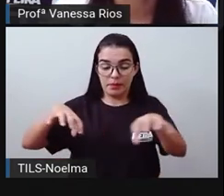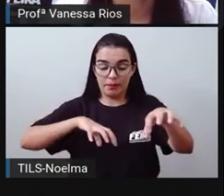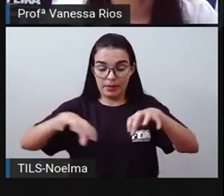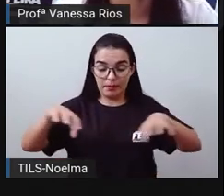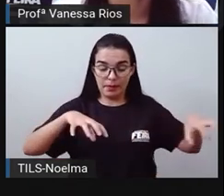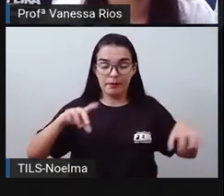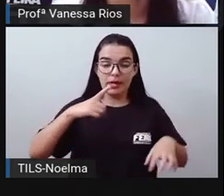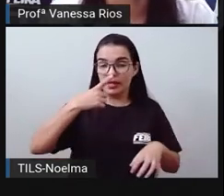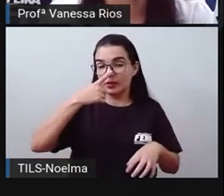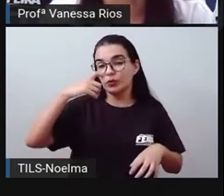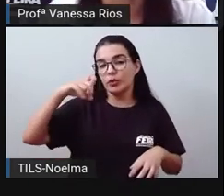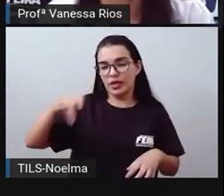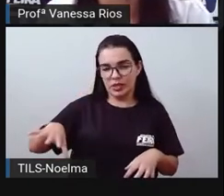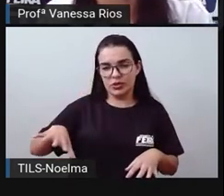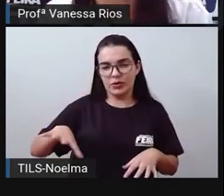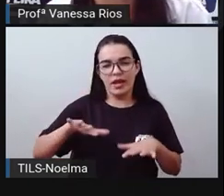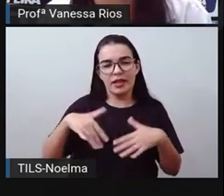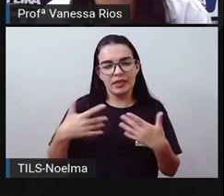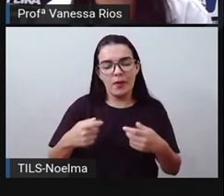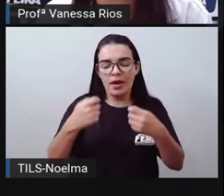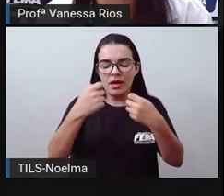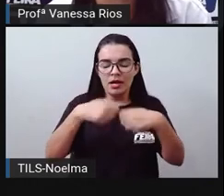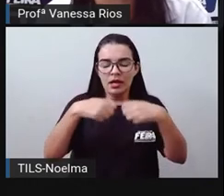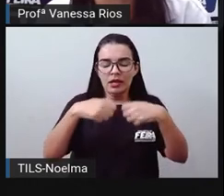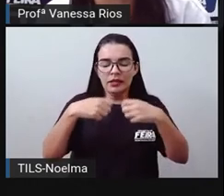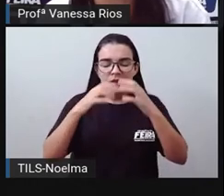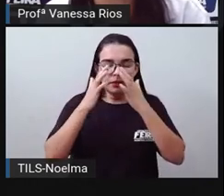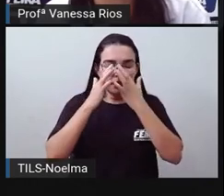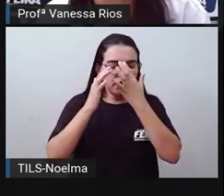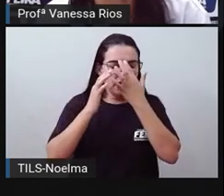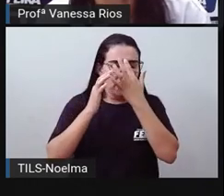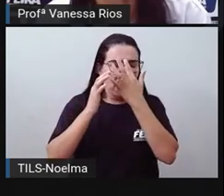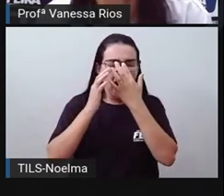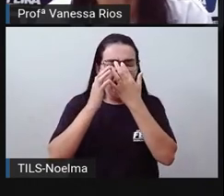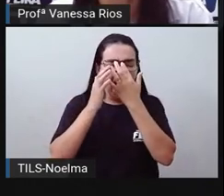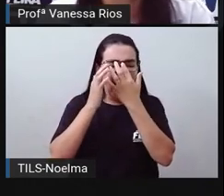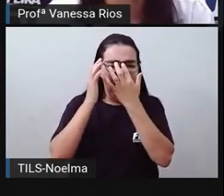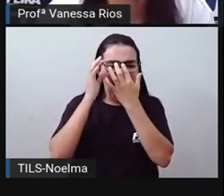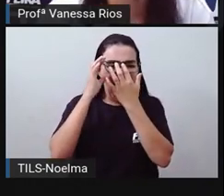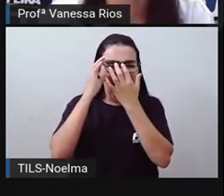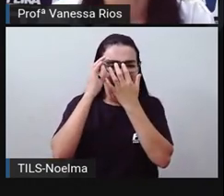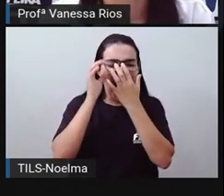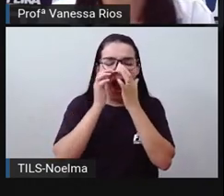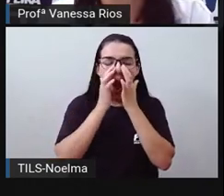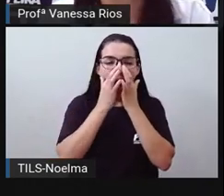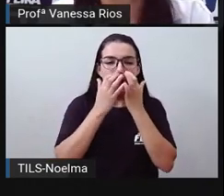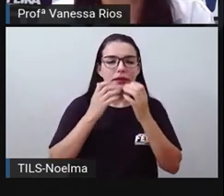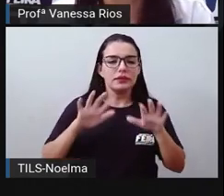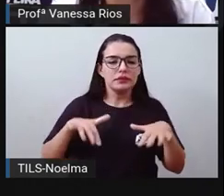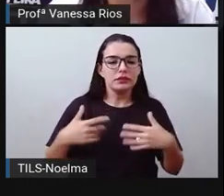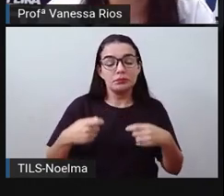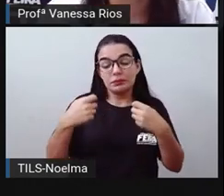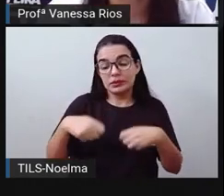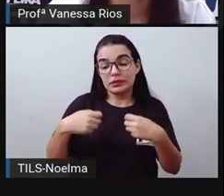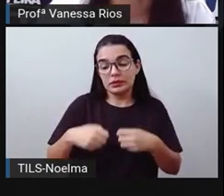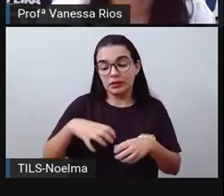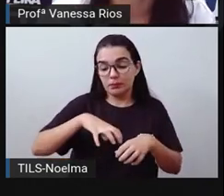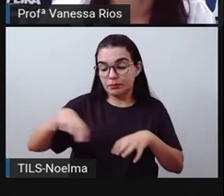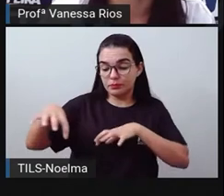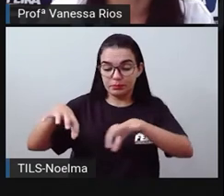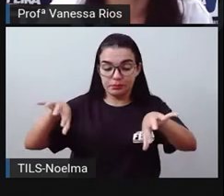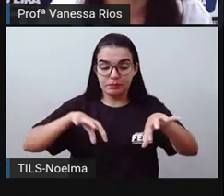nós precisamos descartar corretamente o lixo, os resíduos. Então, como descartar os